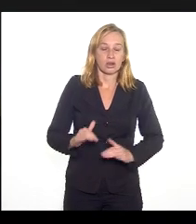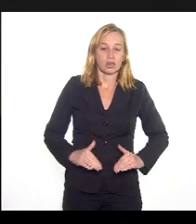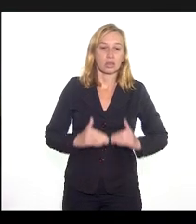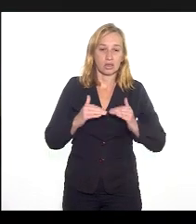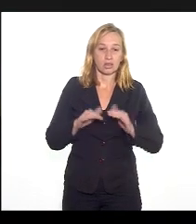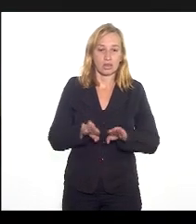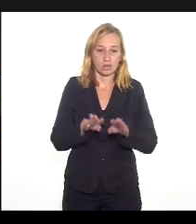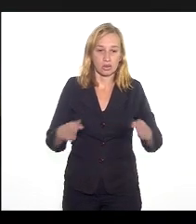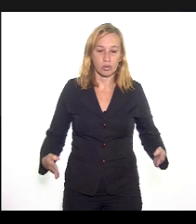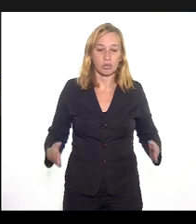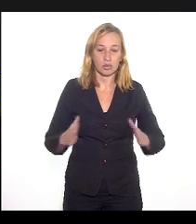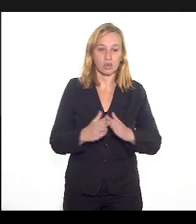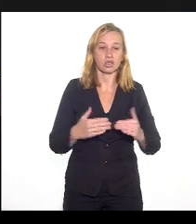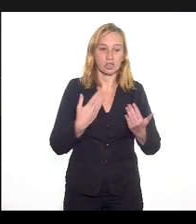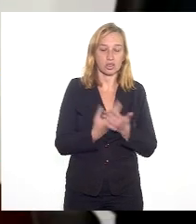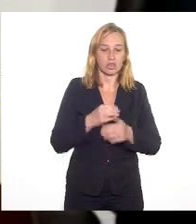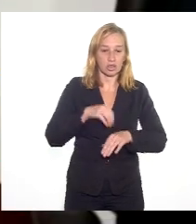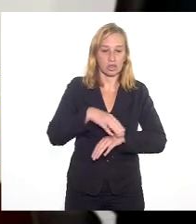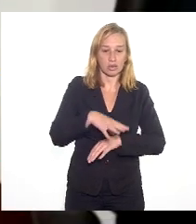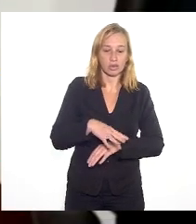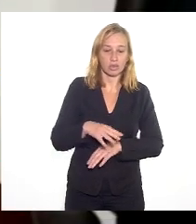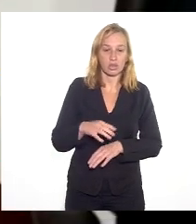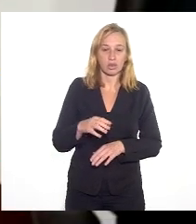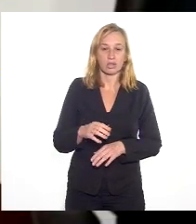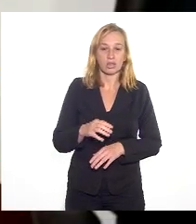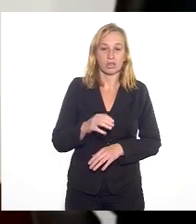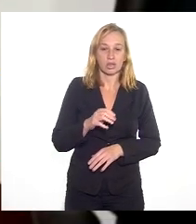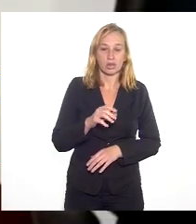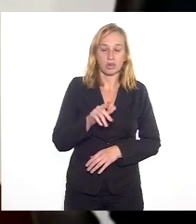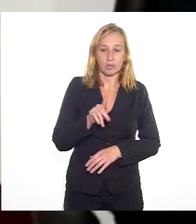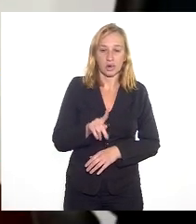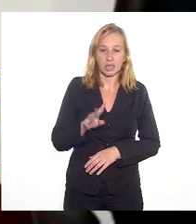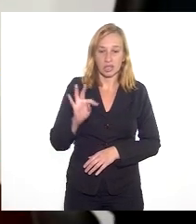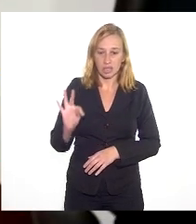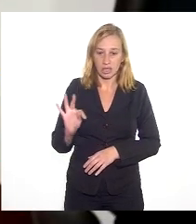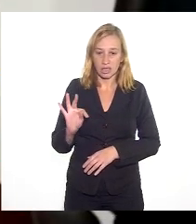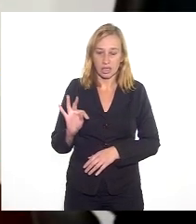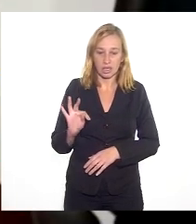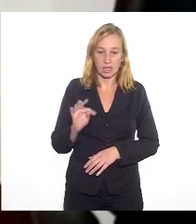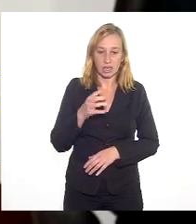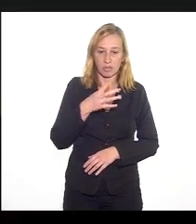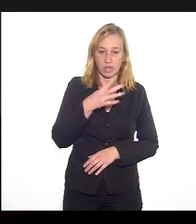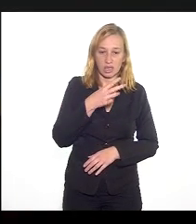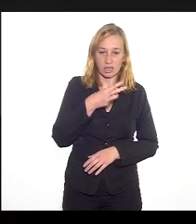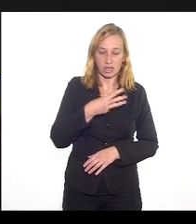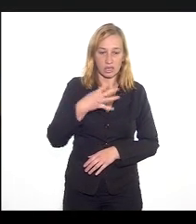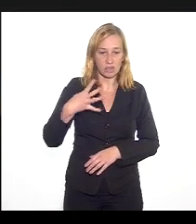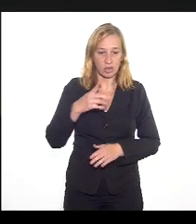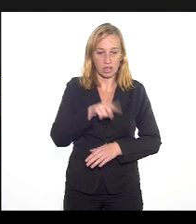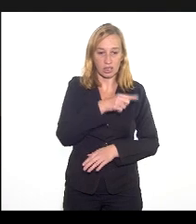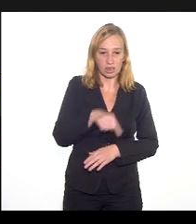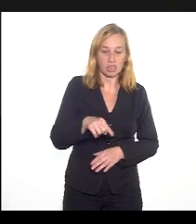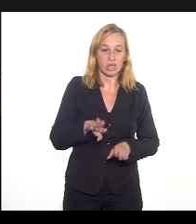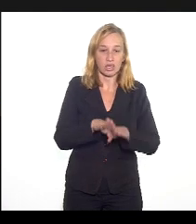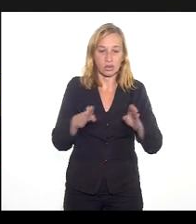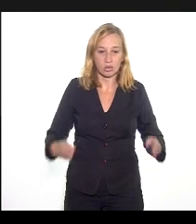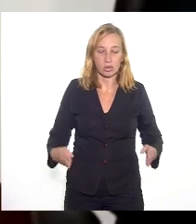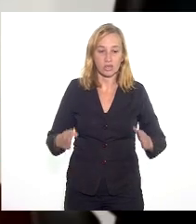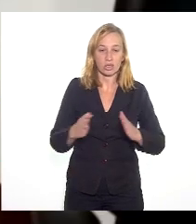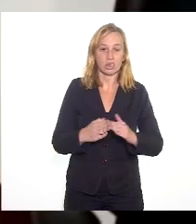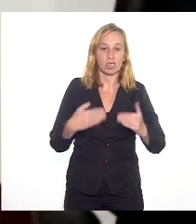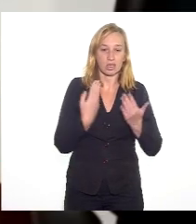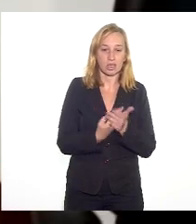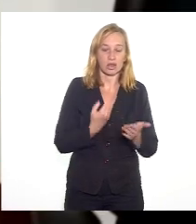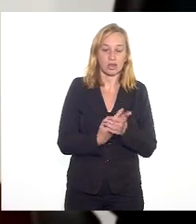aquele bem destaque a emenda de número 84, bancada do PT. Senhores que aprovam isso, como estão rejeitados. Há sobre a mesa aquele bem